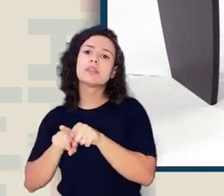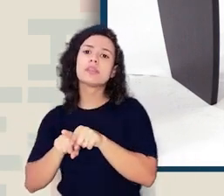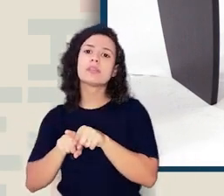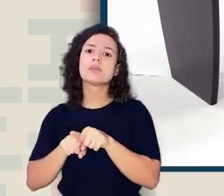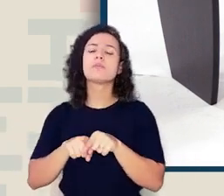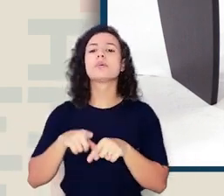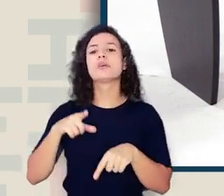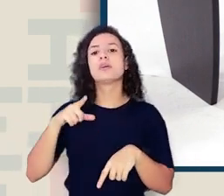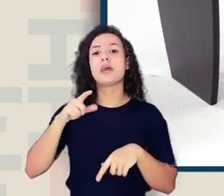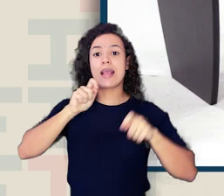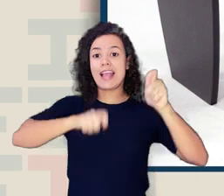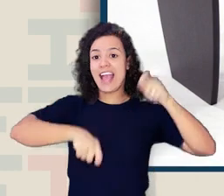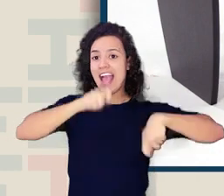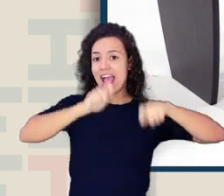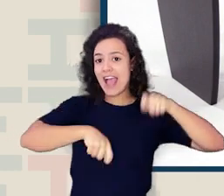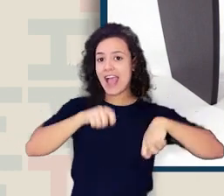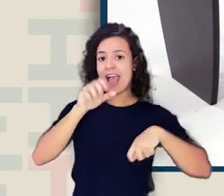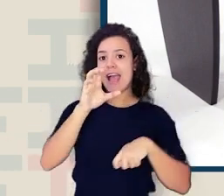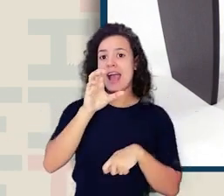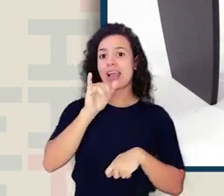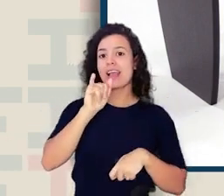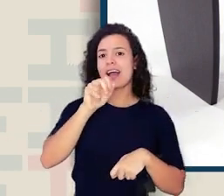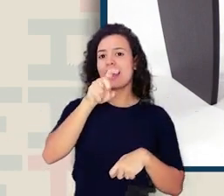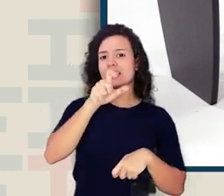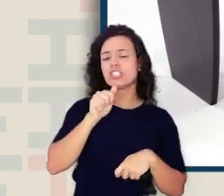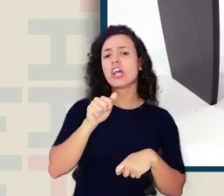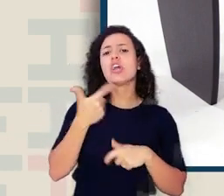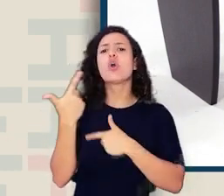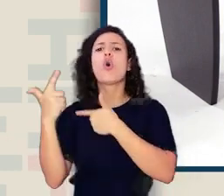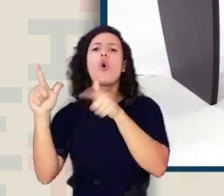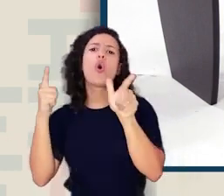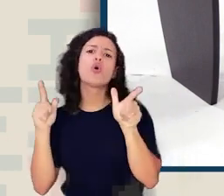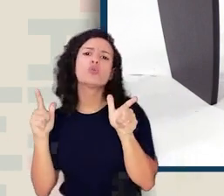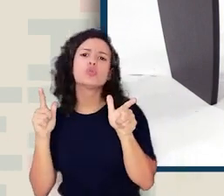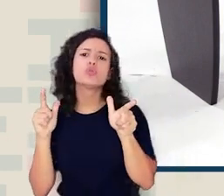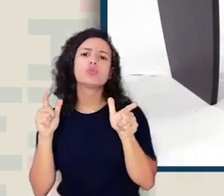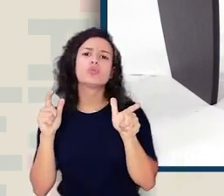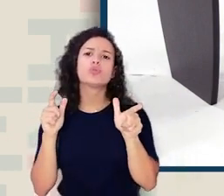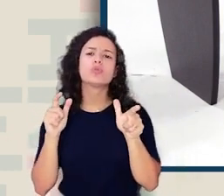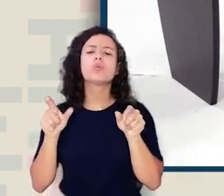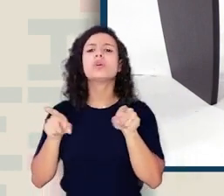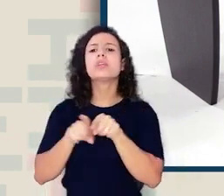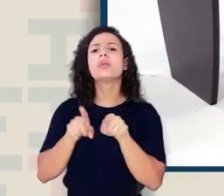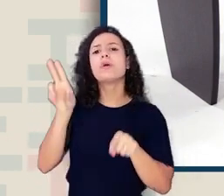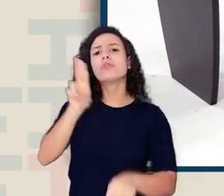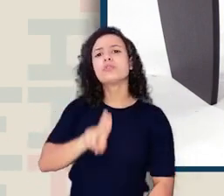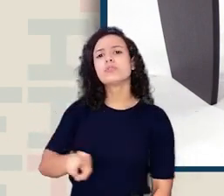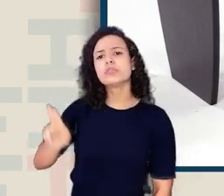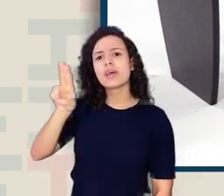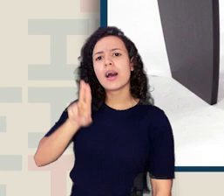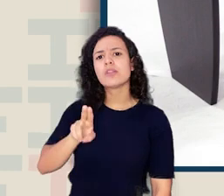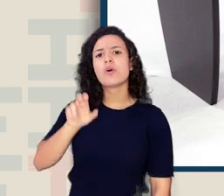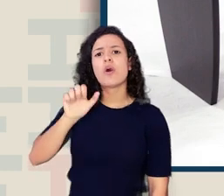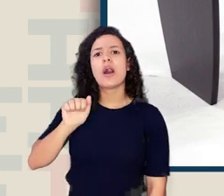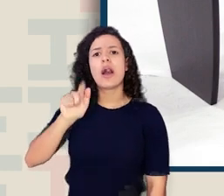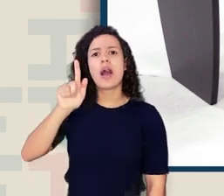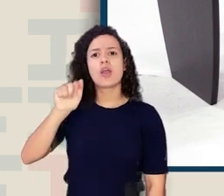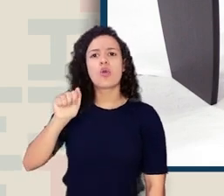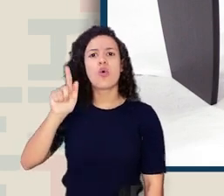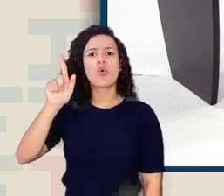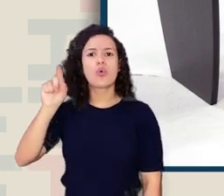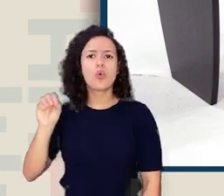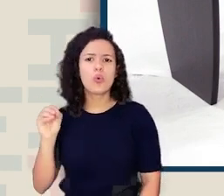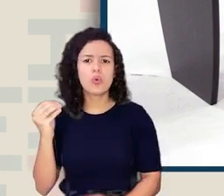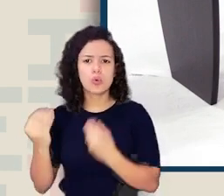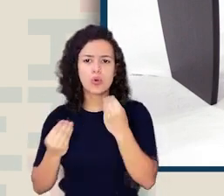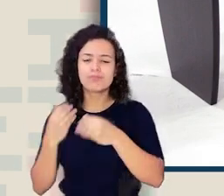no instrumento alfaia? Como ficaria esses ritmos tocados em um agogô? Tudo isso nós